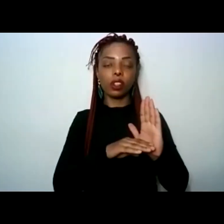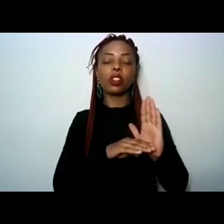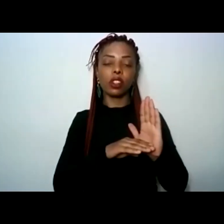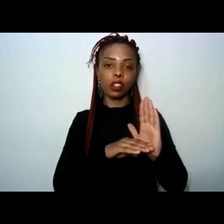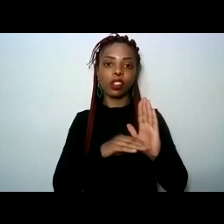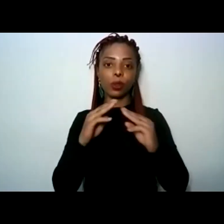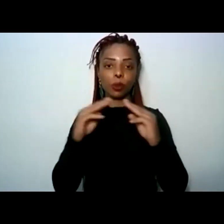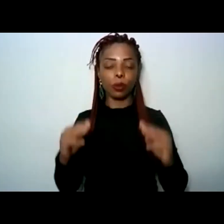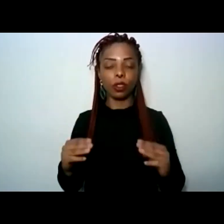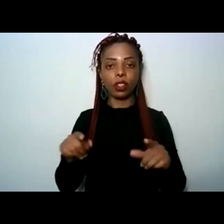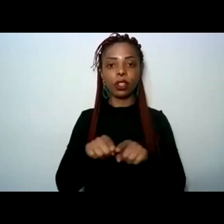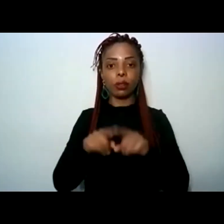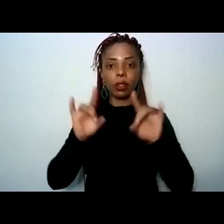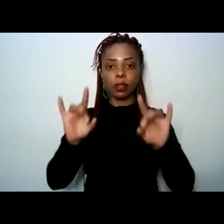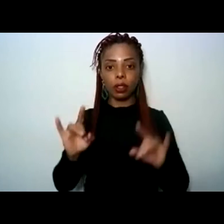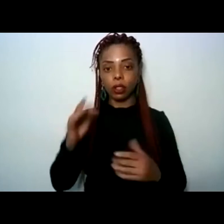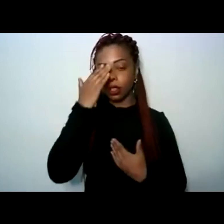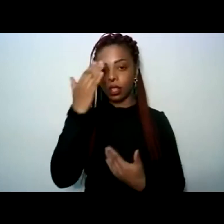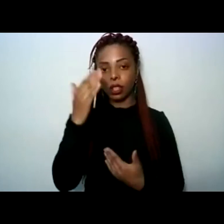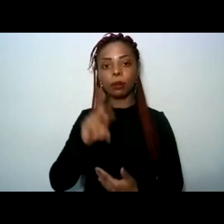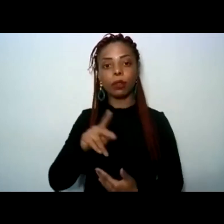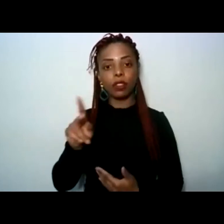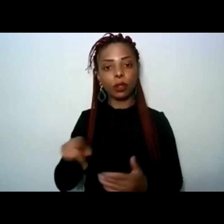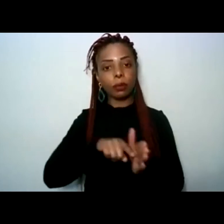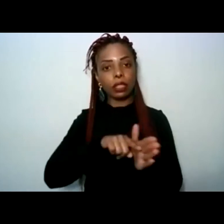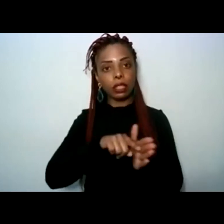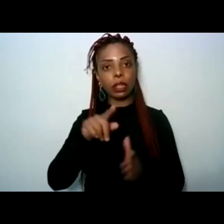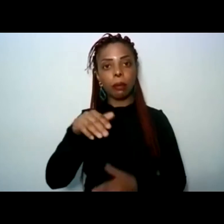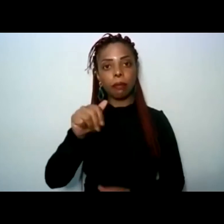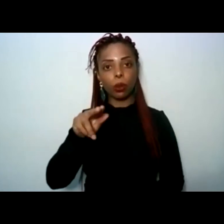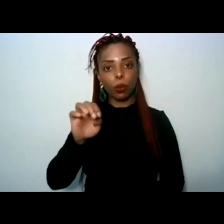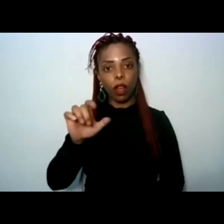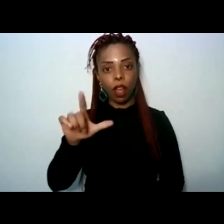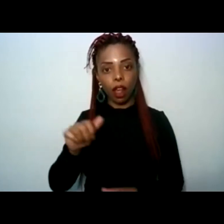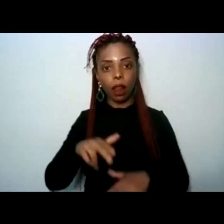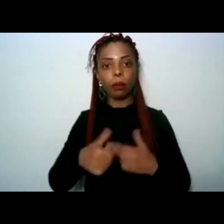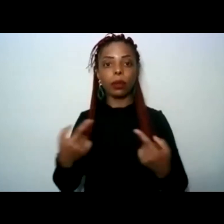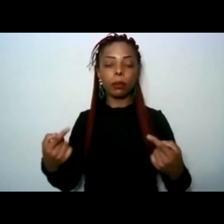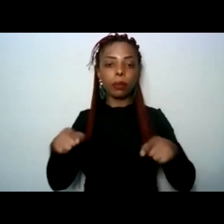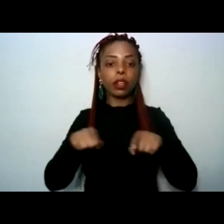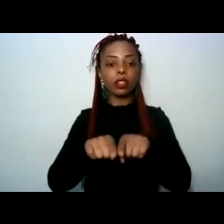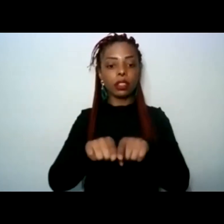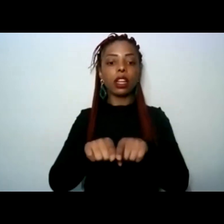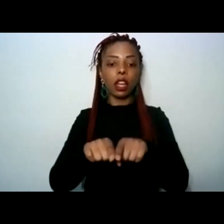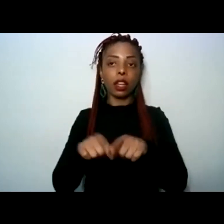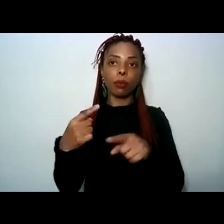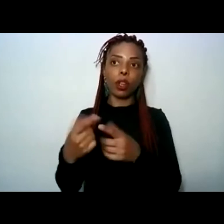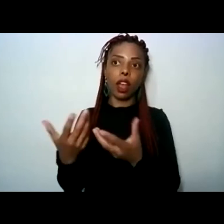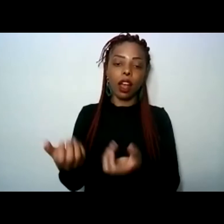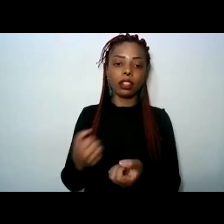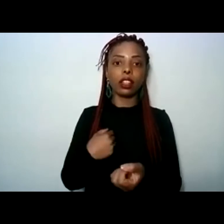professora e pesquisadora Manuela pela parceria e por ter aceito o nosso convite para mediar essa